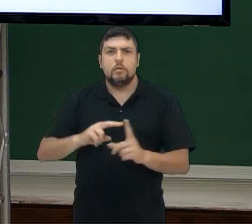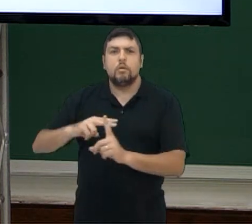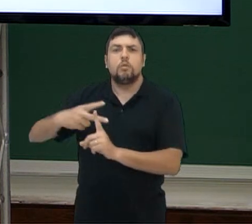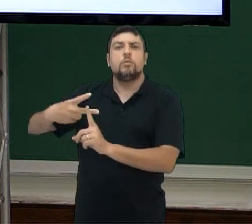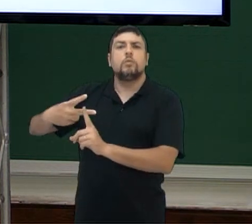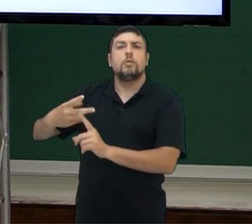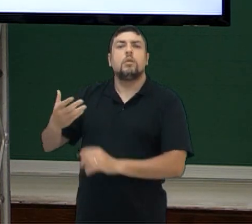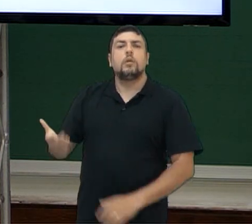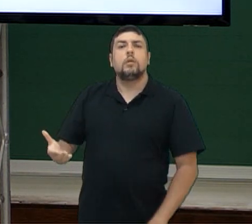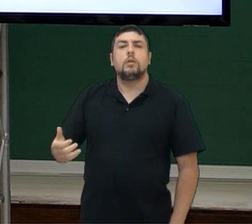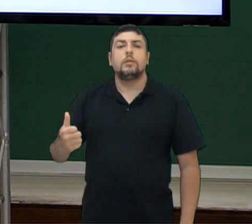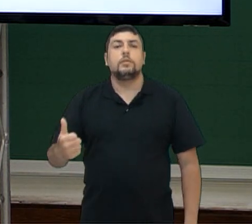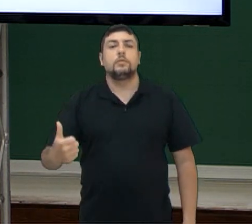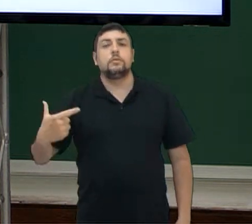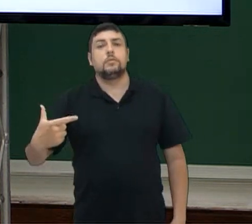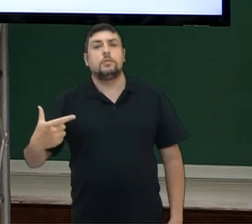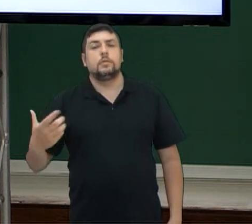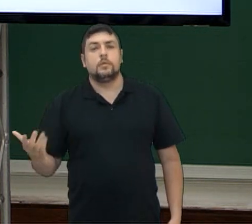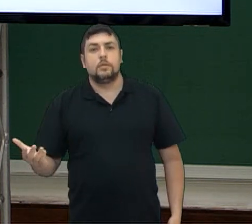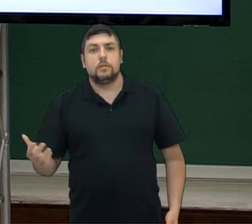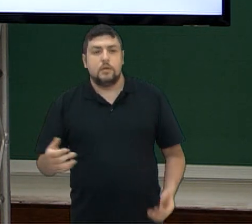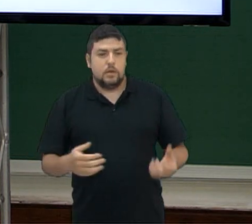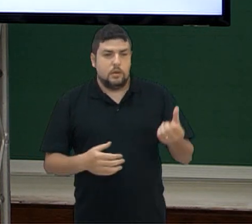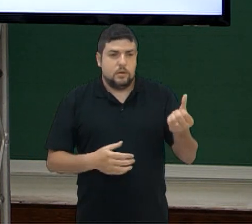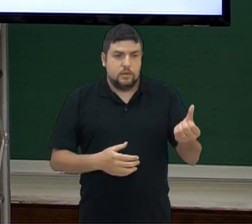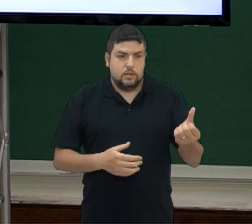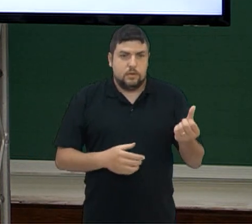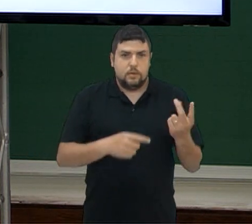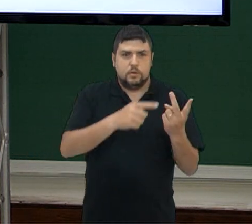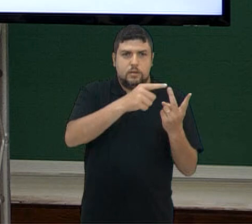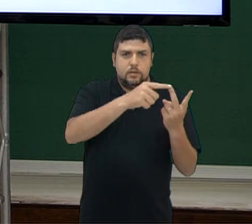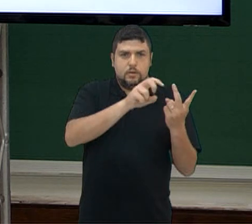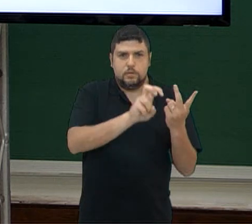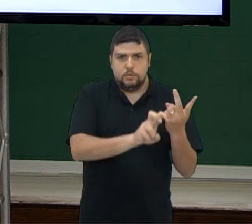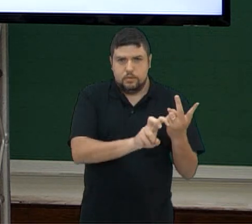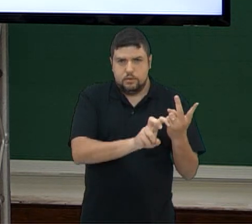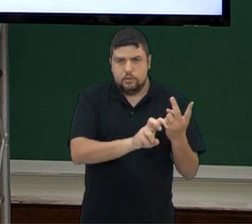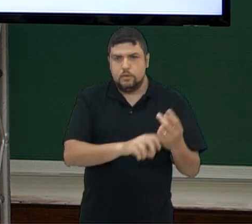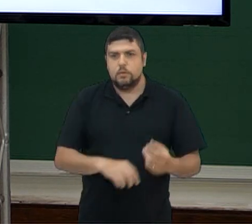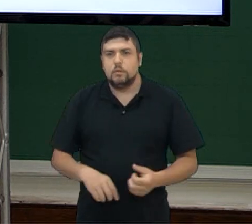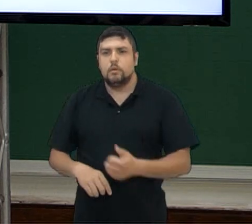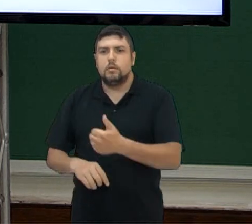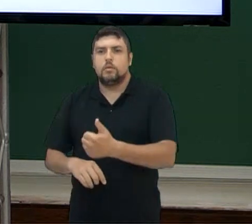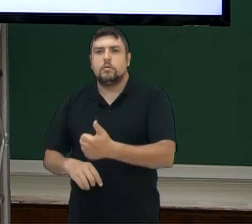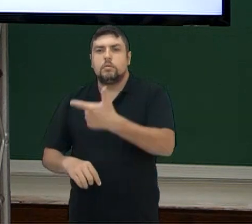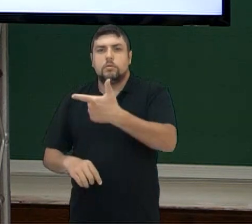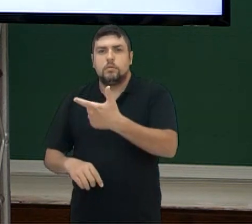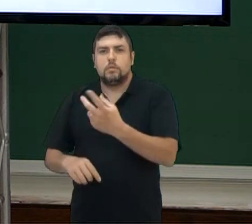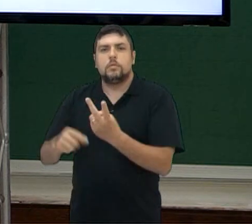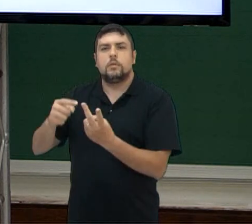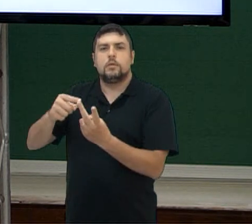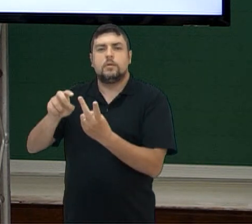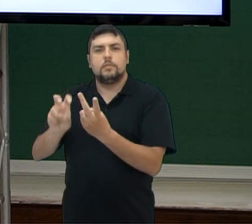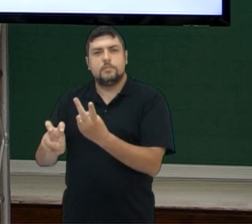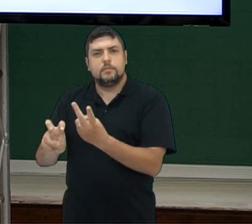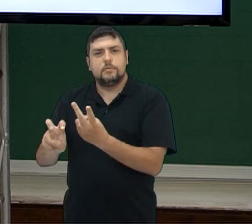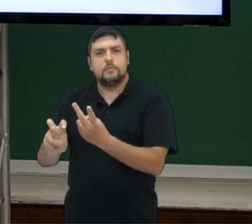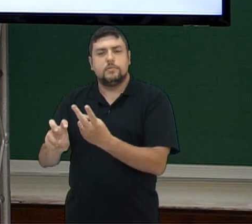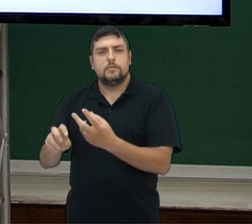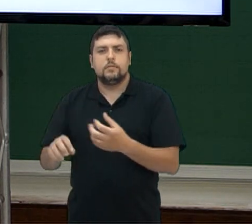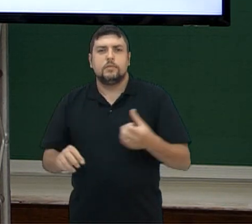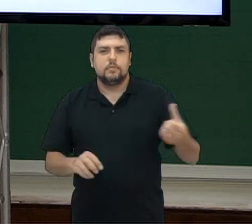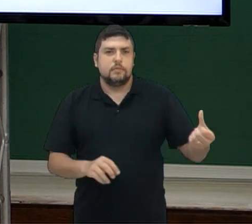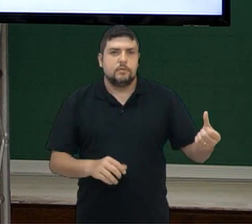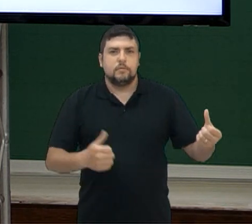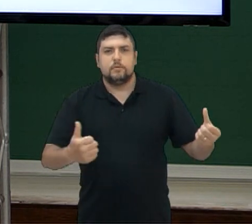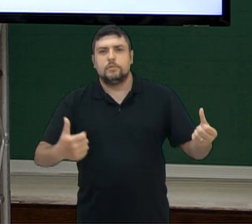É 12. Então, se é 6 raiz de 5, o dobro vai ser 12 raiz de 5. Alguém